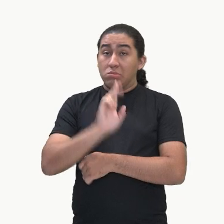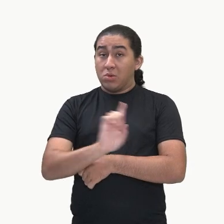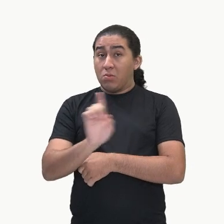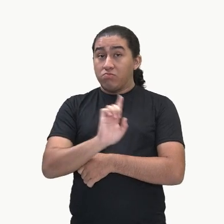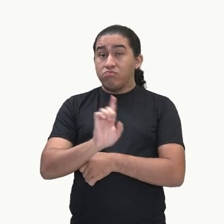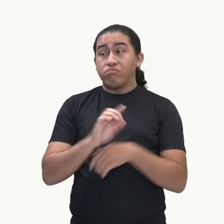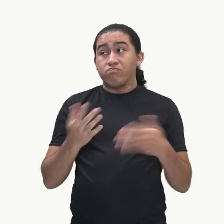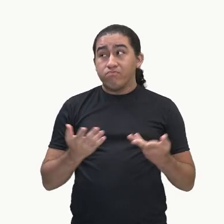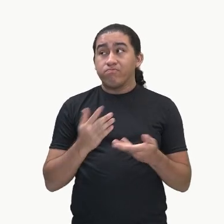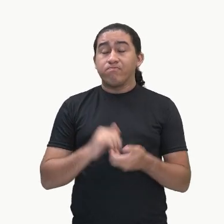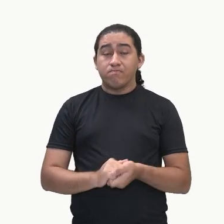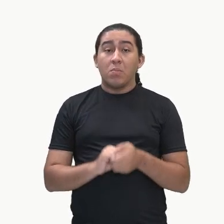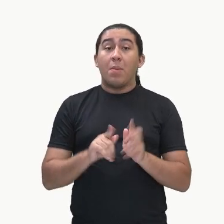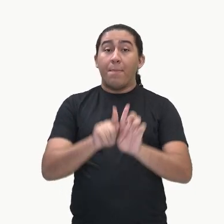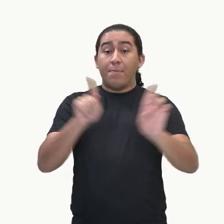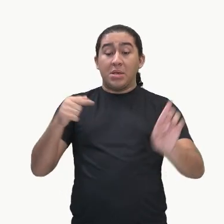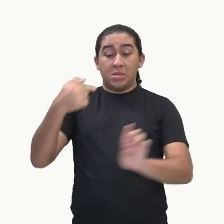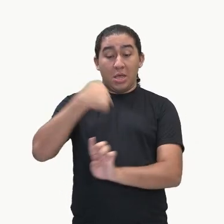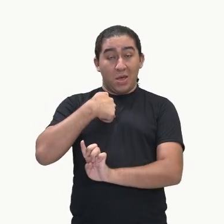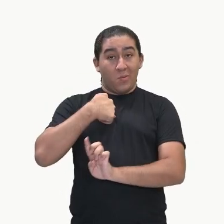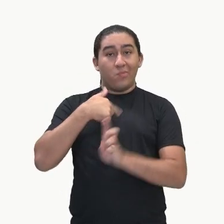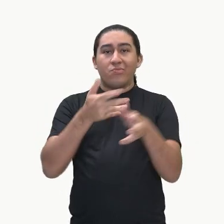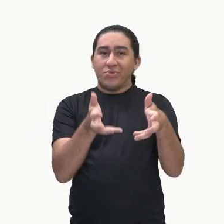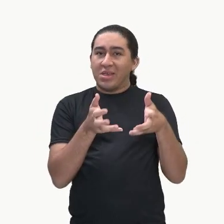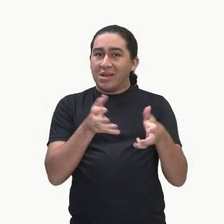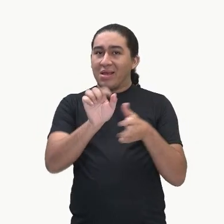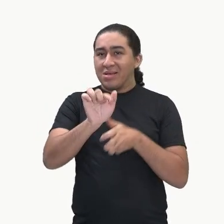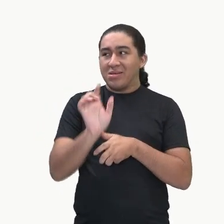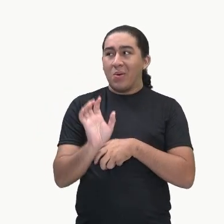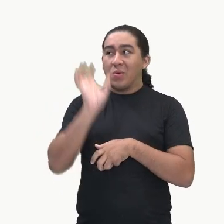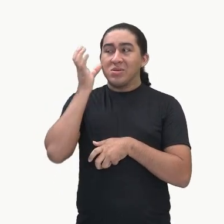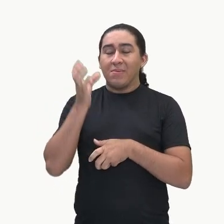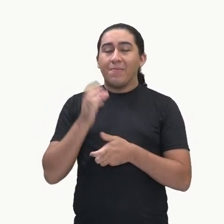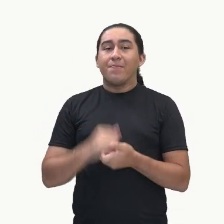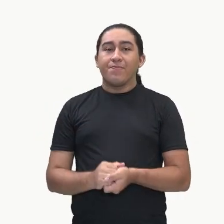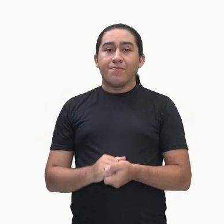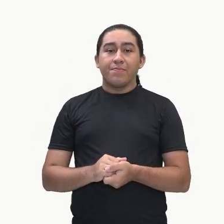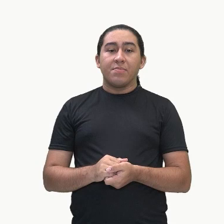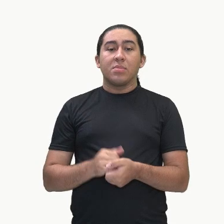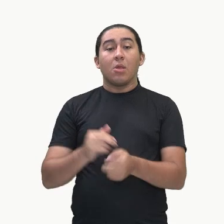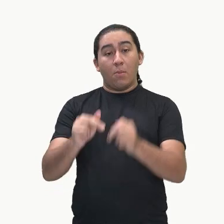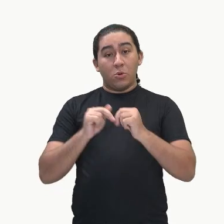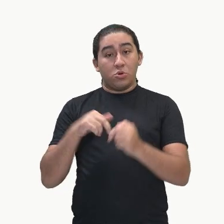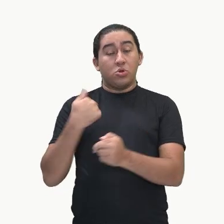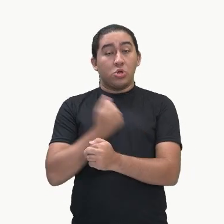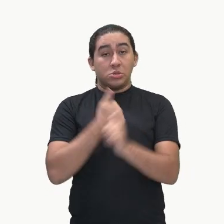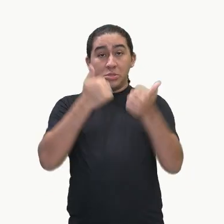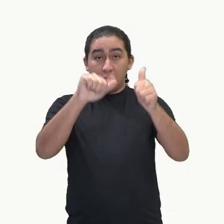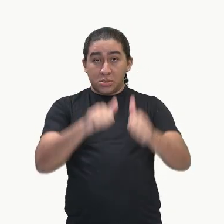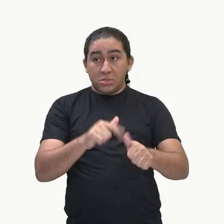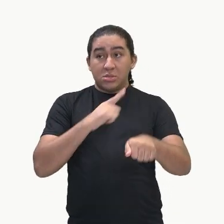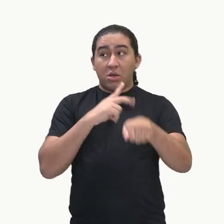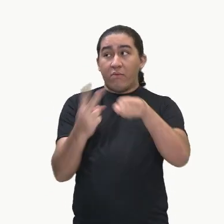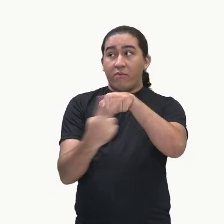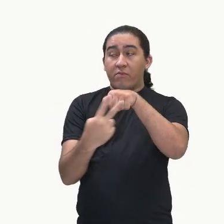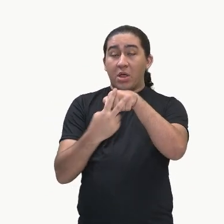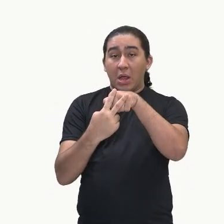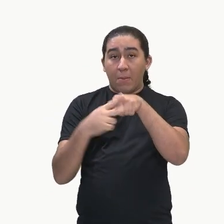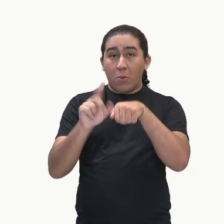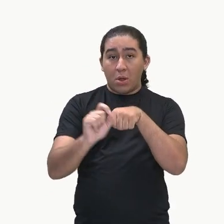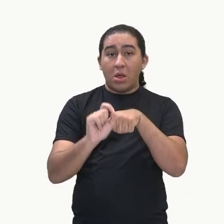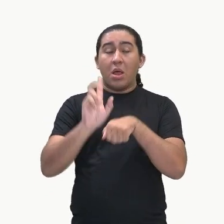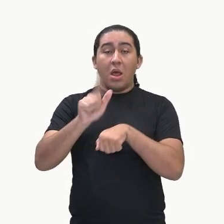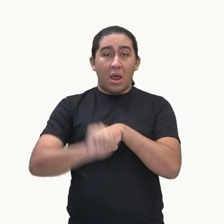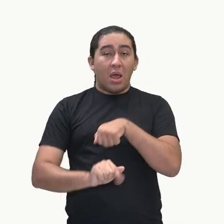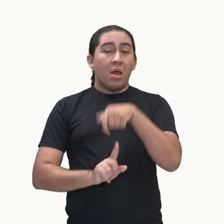né? Mas eu queria que isso acontecesse. Então, nós vimos que temos um verbo aqui no subjuntivo,